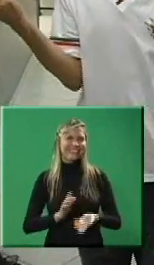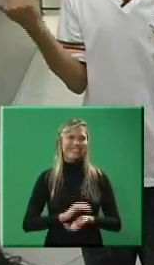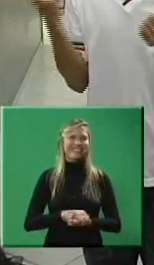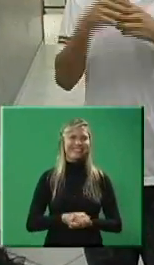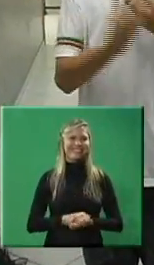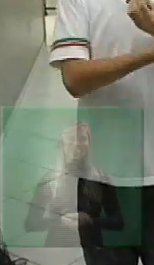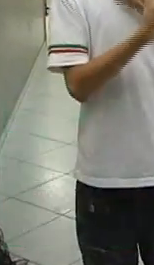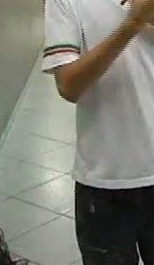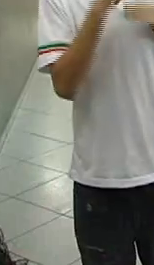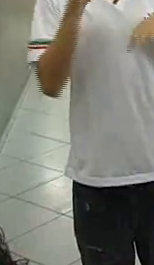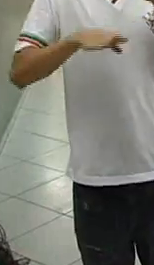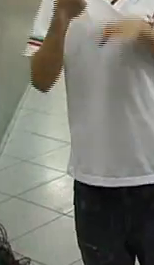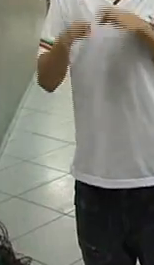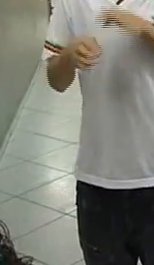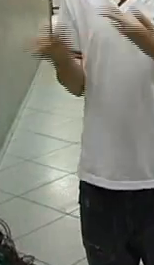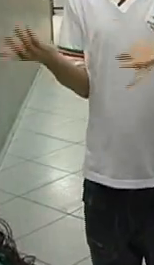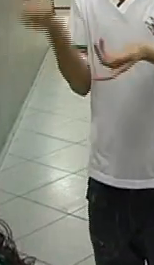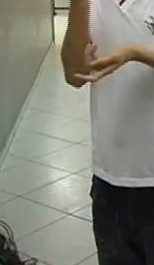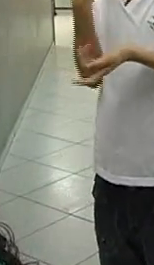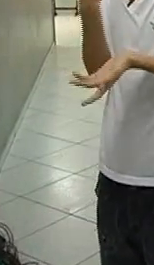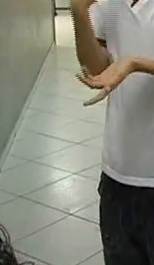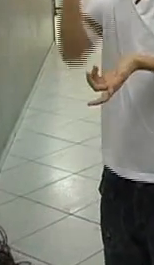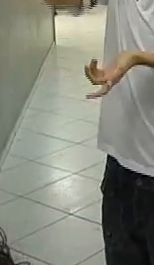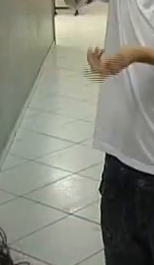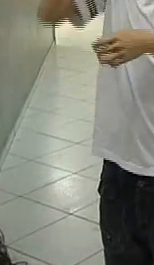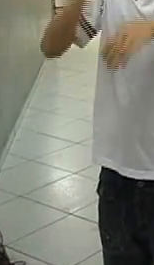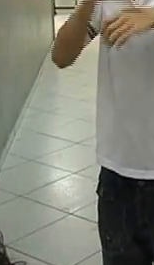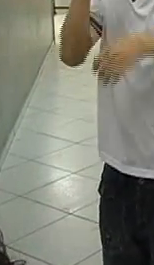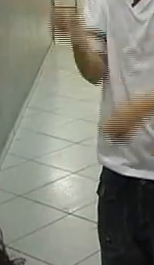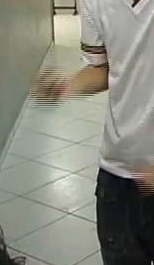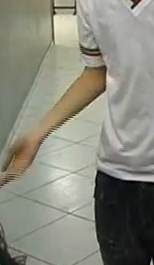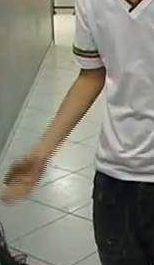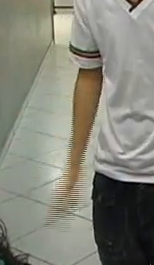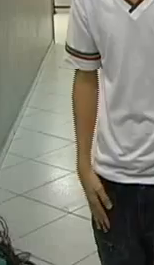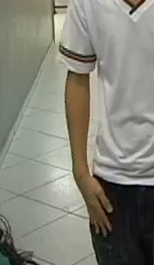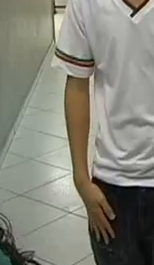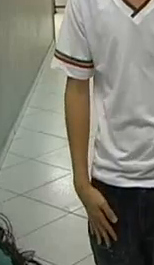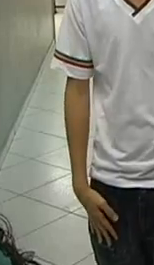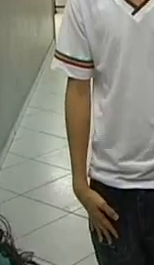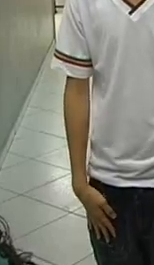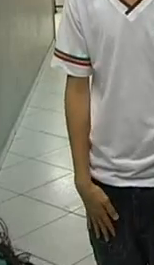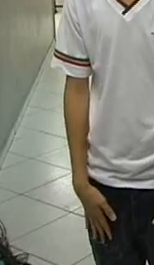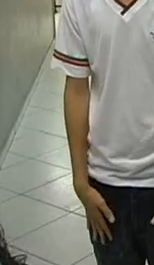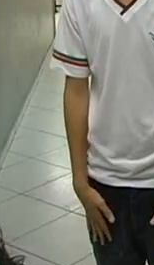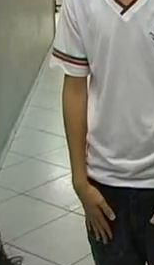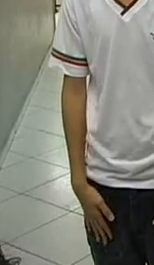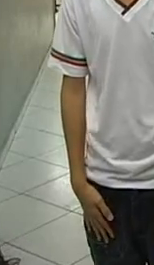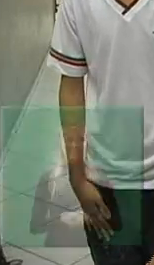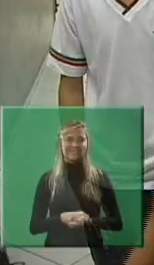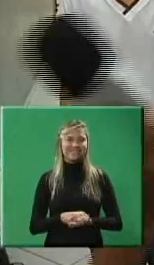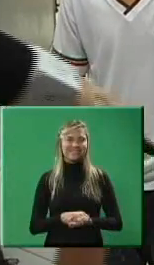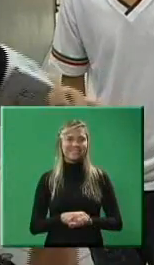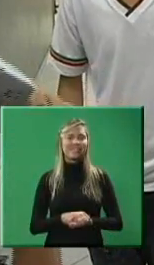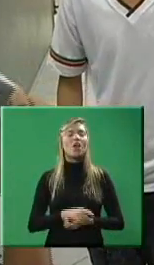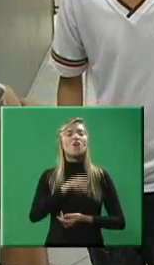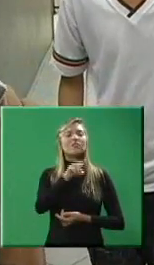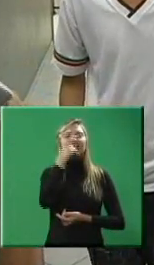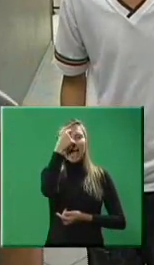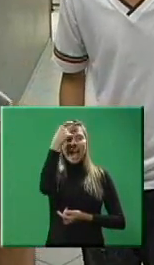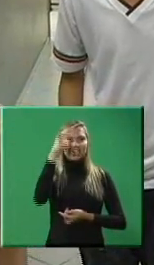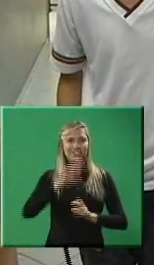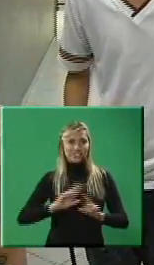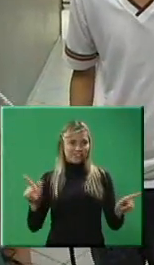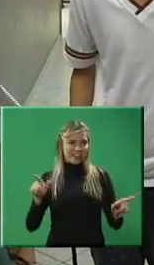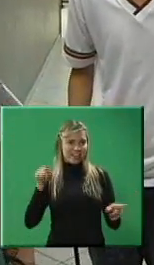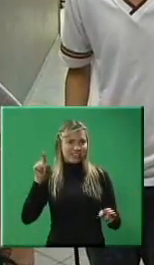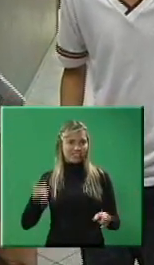Sim, é verdade. Parece que eles me ensinam também o jeito deles também. É bom que eu aprenda também o português. E você acha